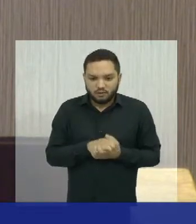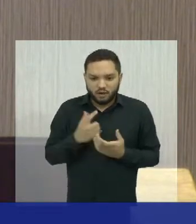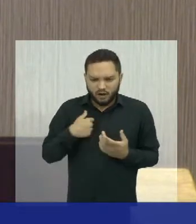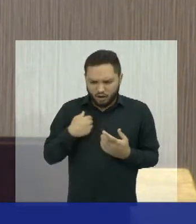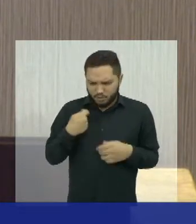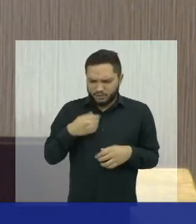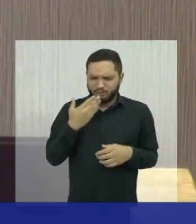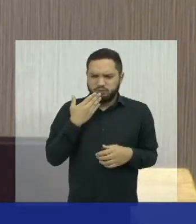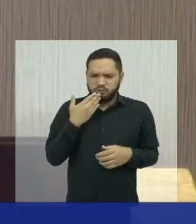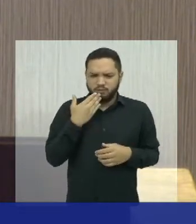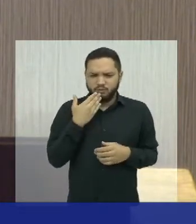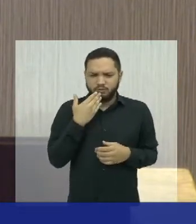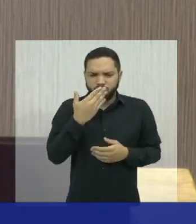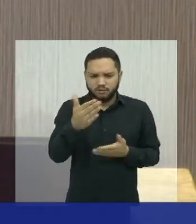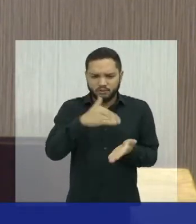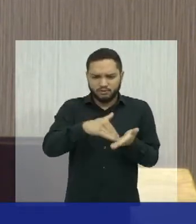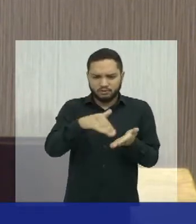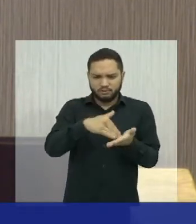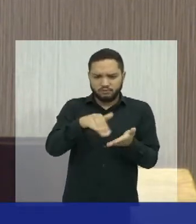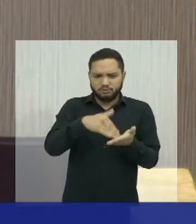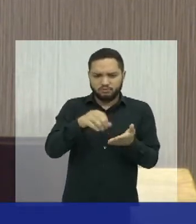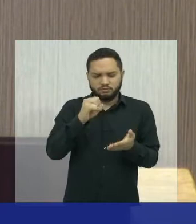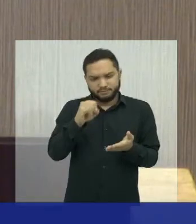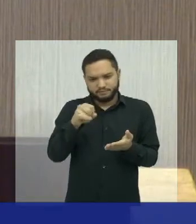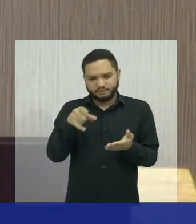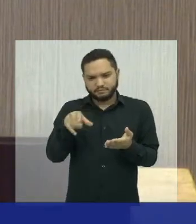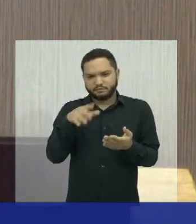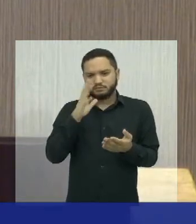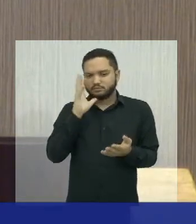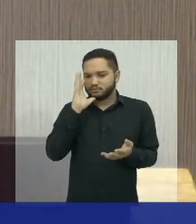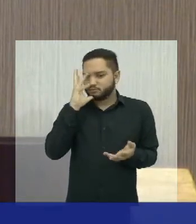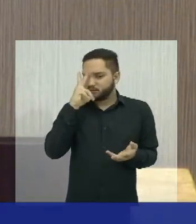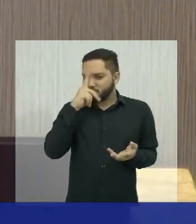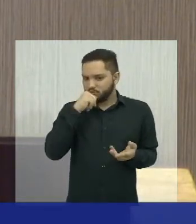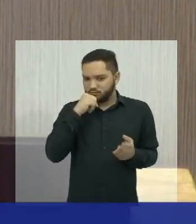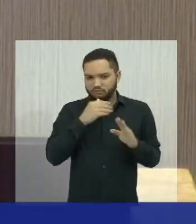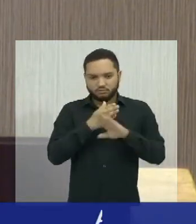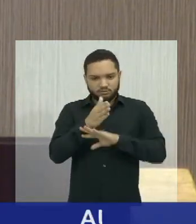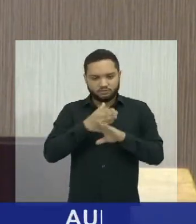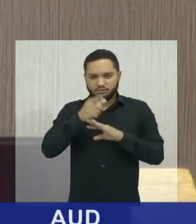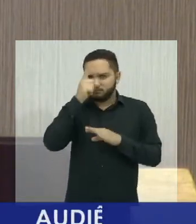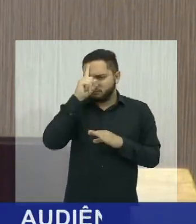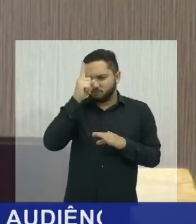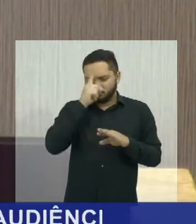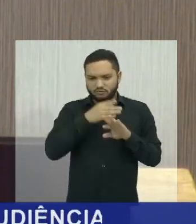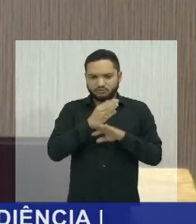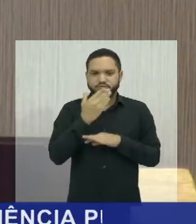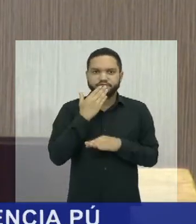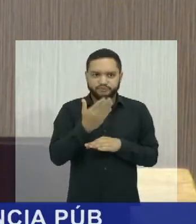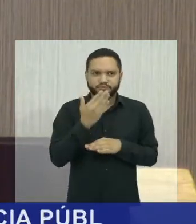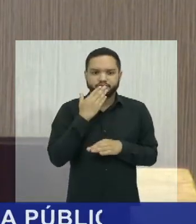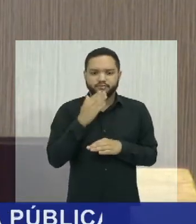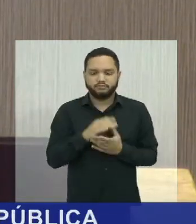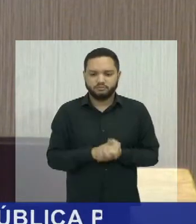licença à Selma, porque se for assim, nós vamos viver lá na porta da Selma, né, pedindo